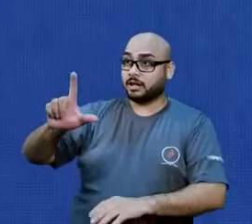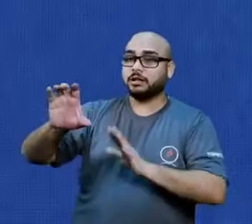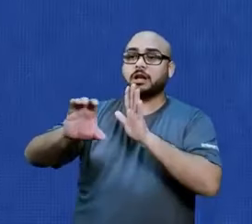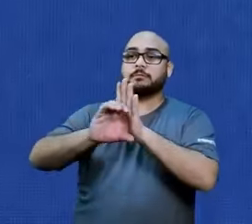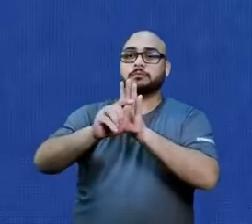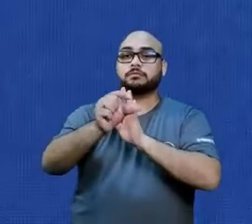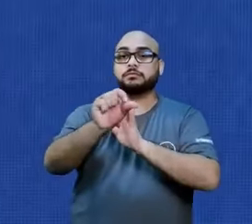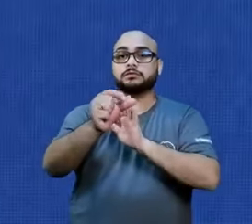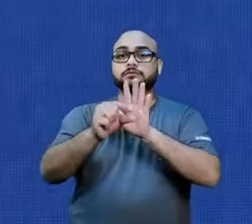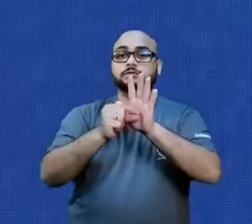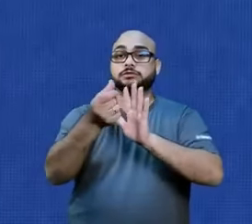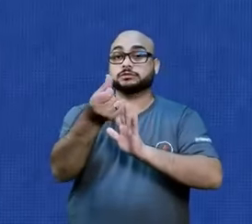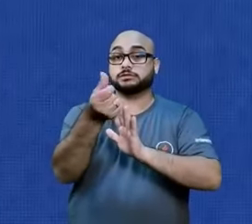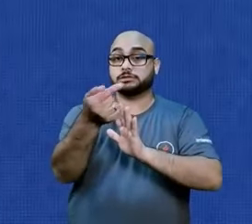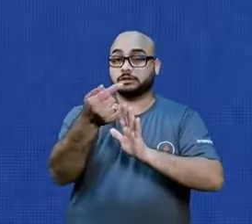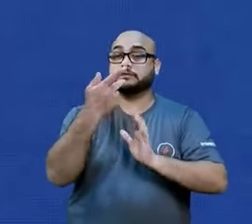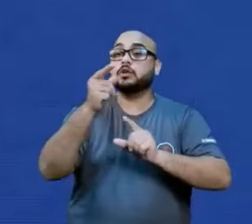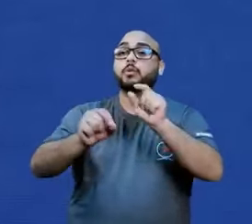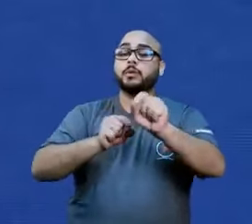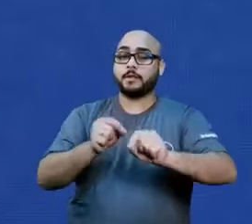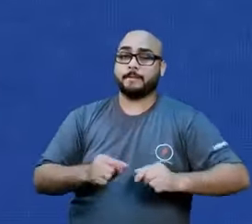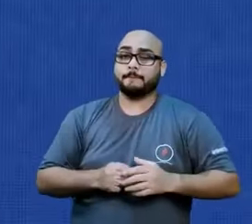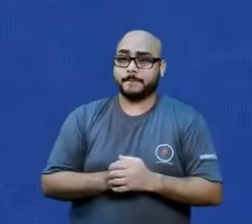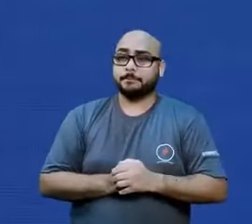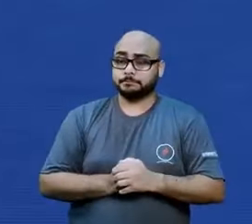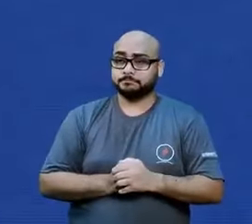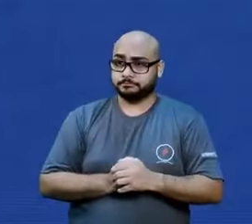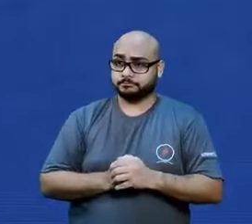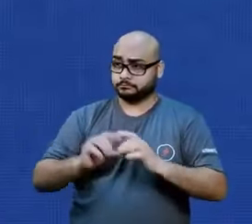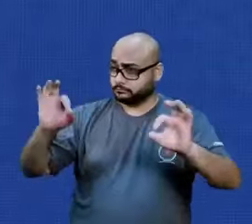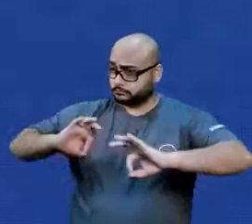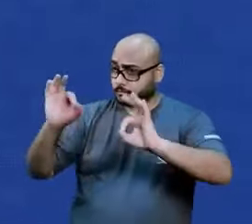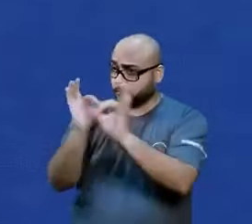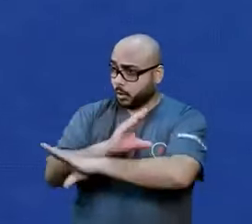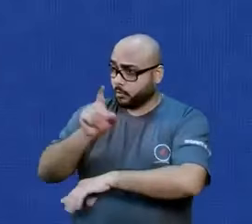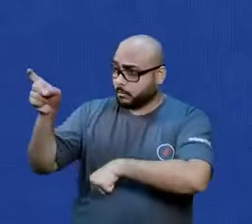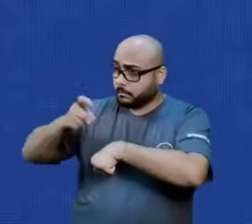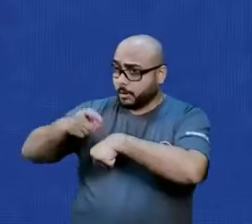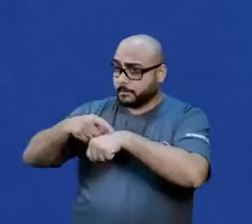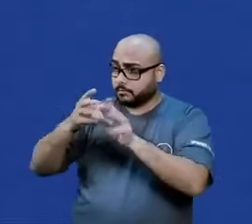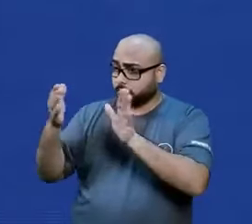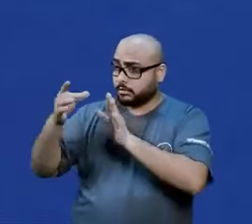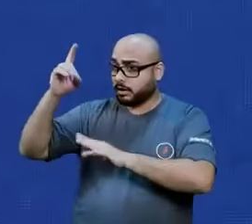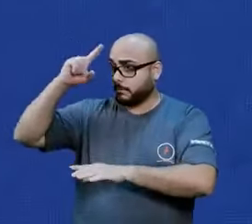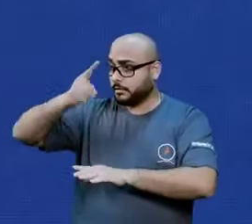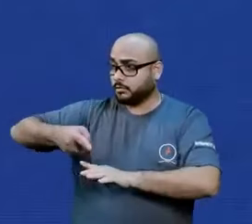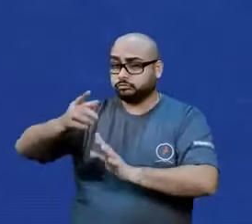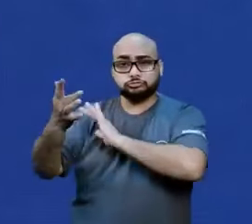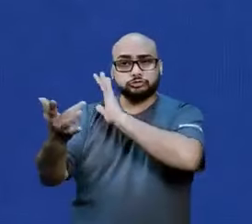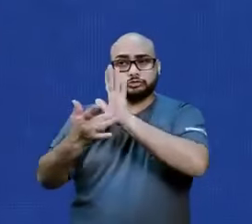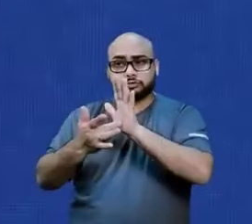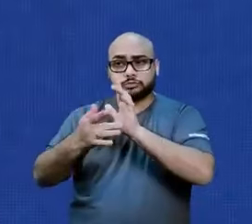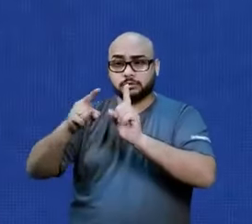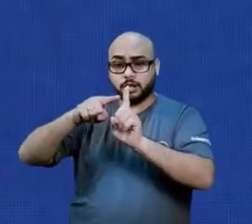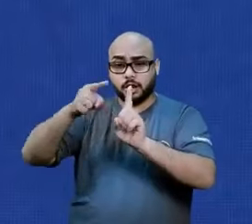a Plenitude dos tempos Deus enviou seu filho nascido de mulher nascido sobre isso é no tempo exato